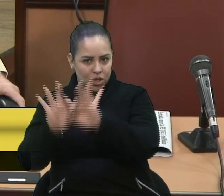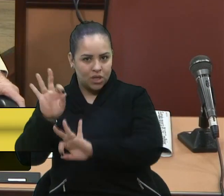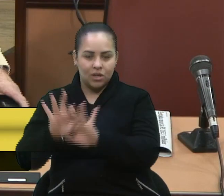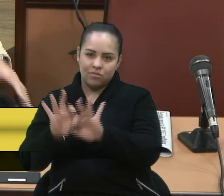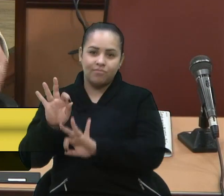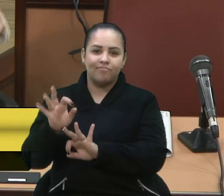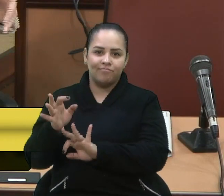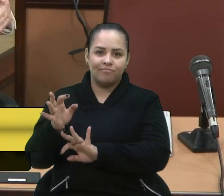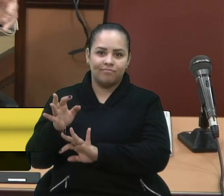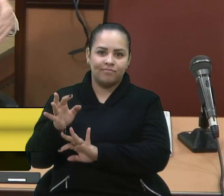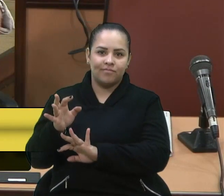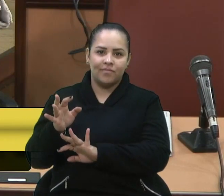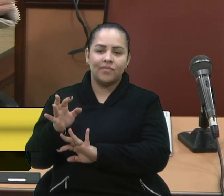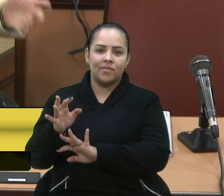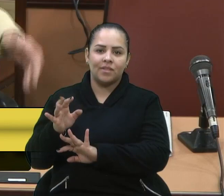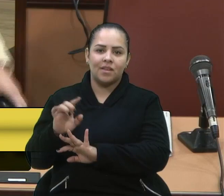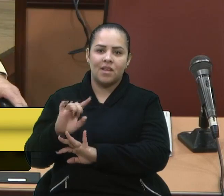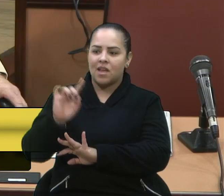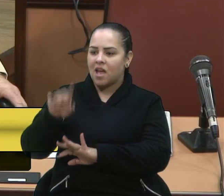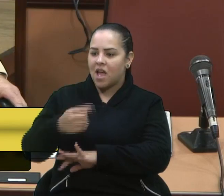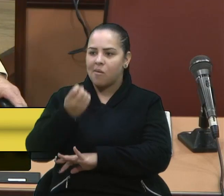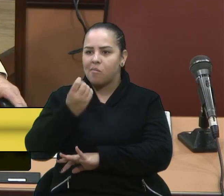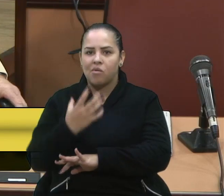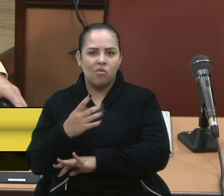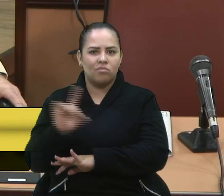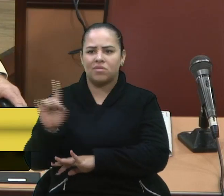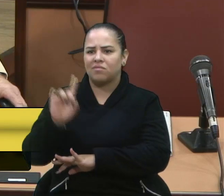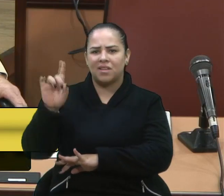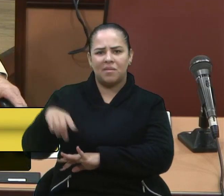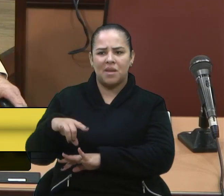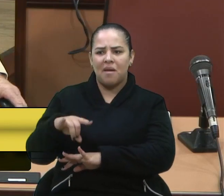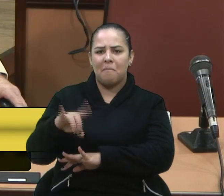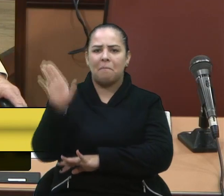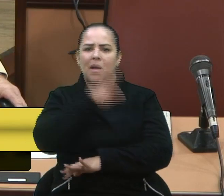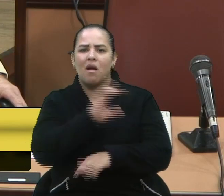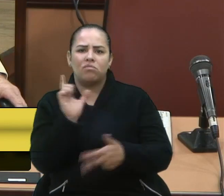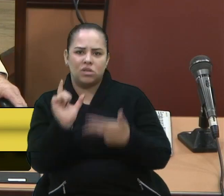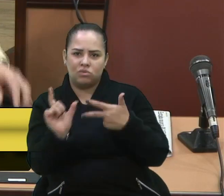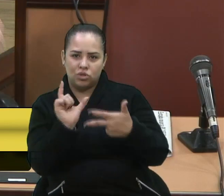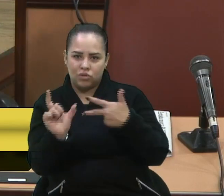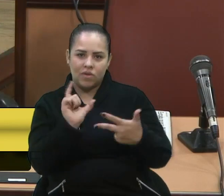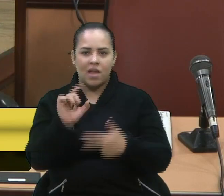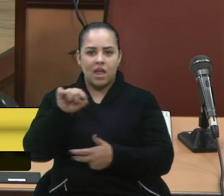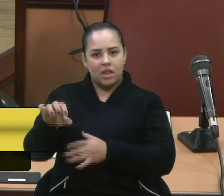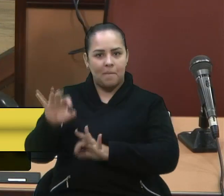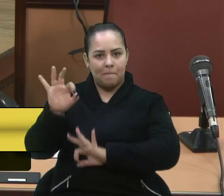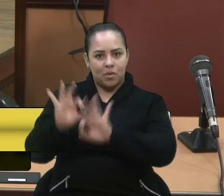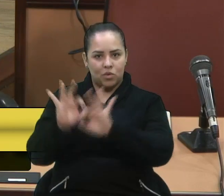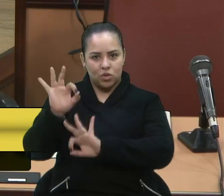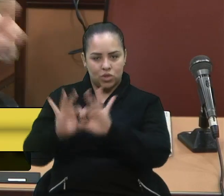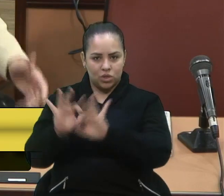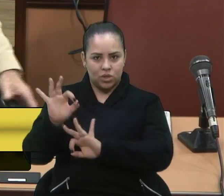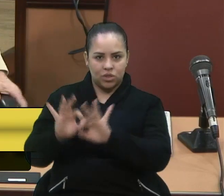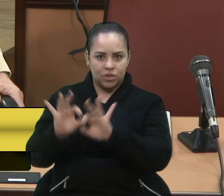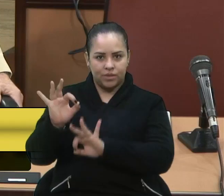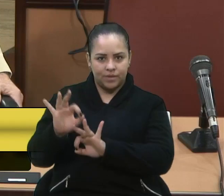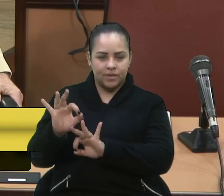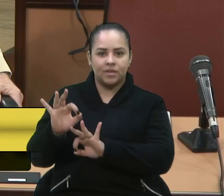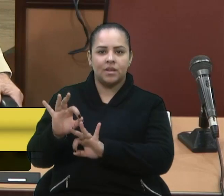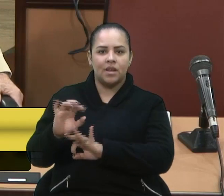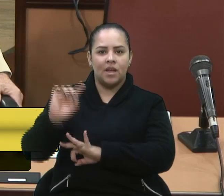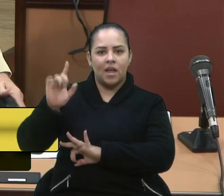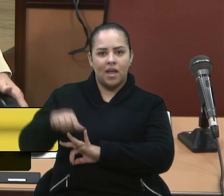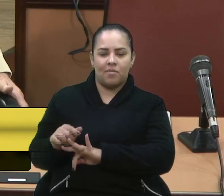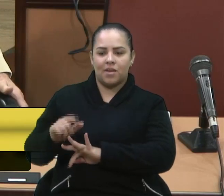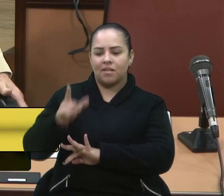nada afrontar o Executivo, muito pelo contrário. Ele vem propor um aproveitamento